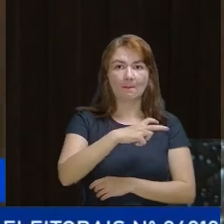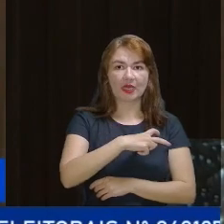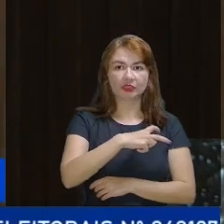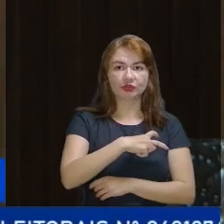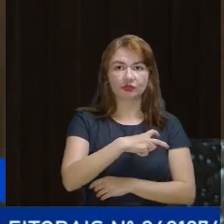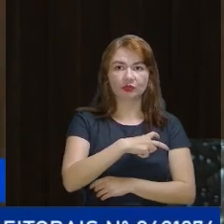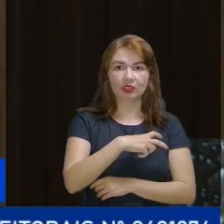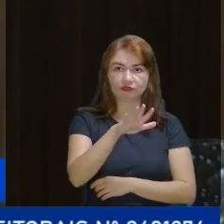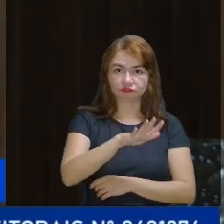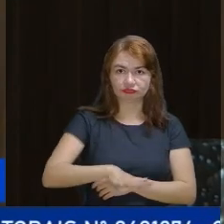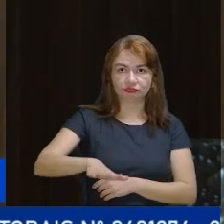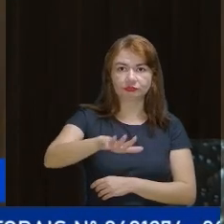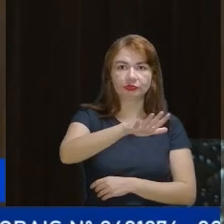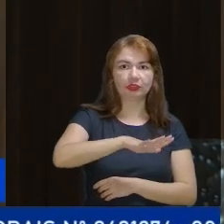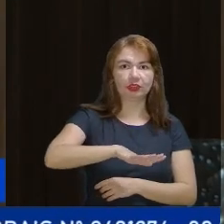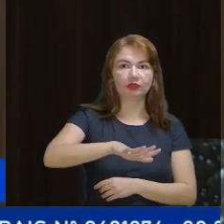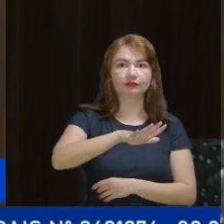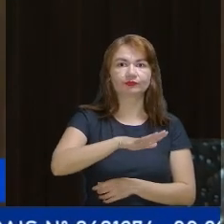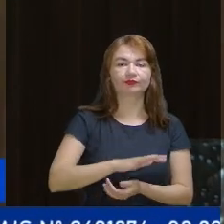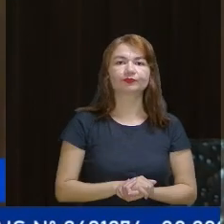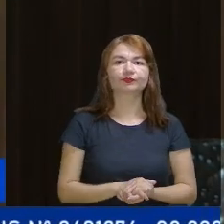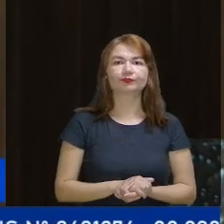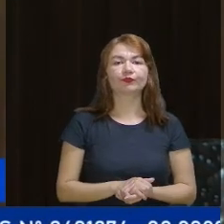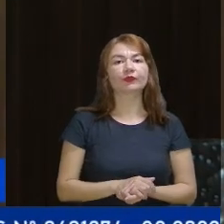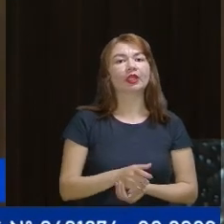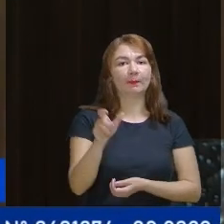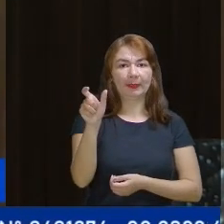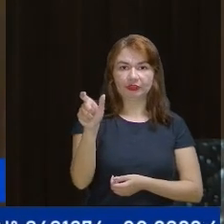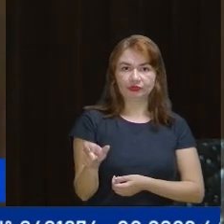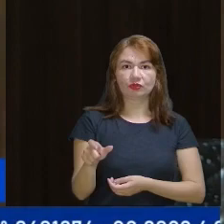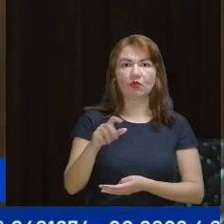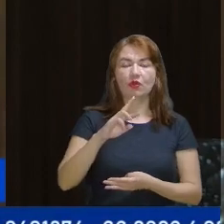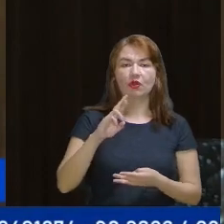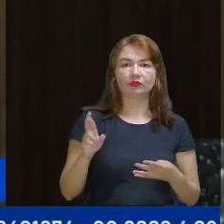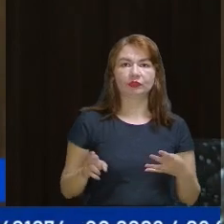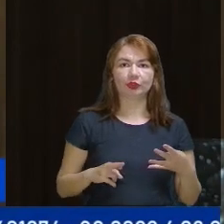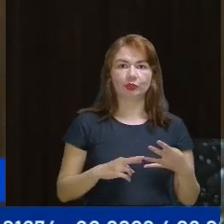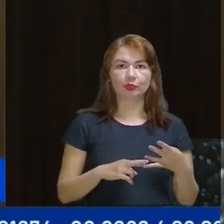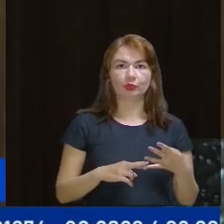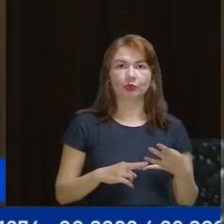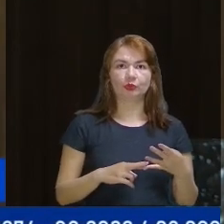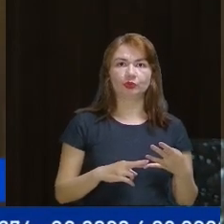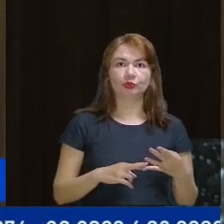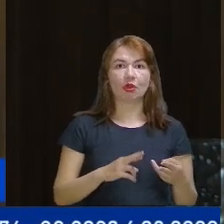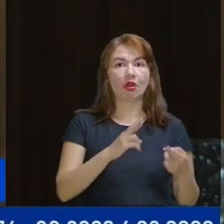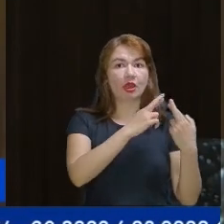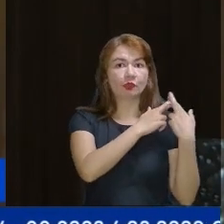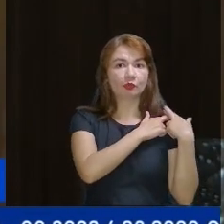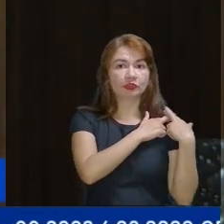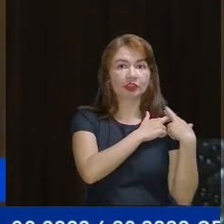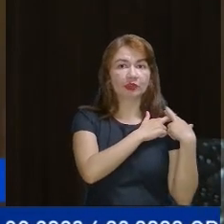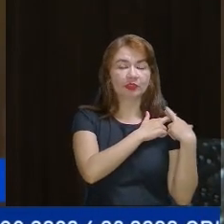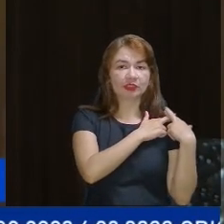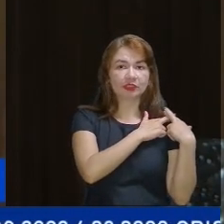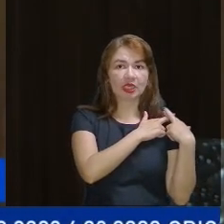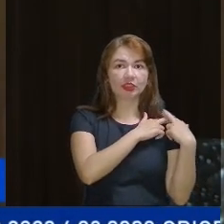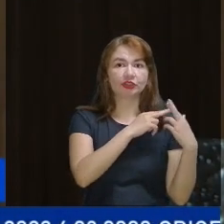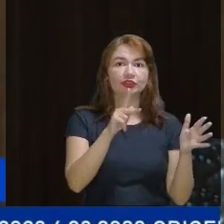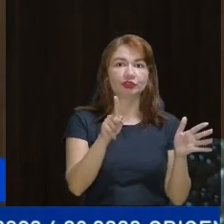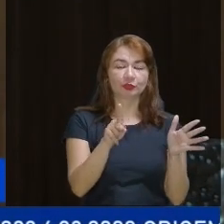geral, a parte, para recorrer, ela assume algumas responsabilidades